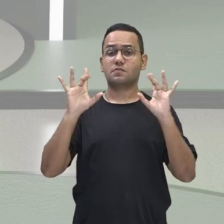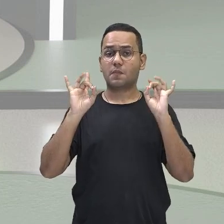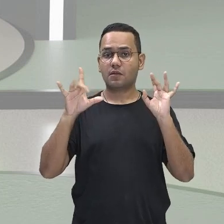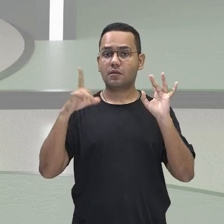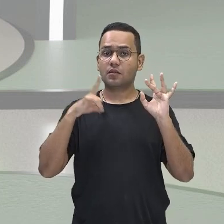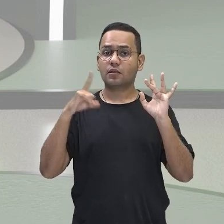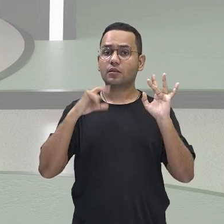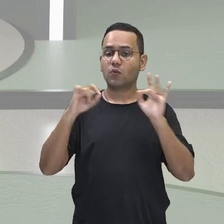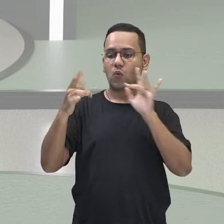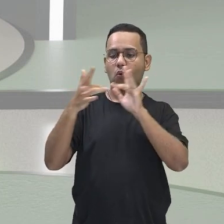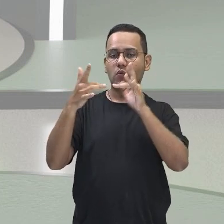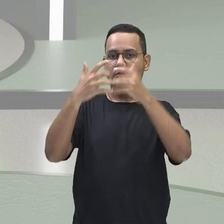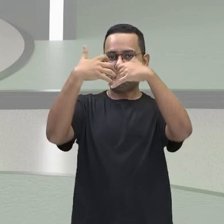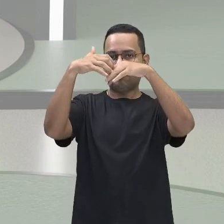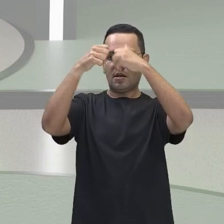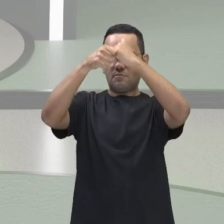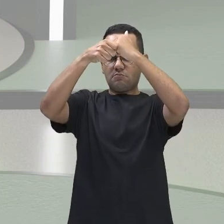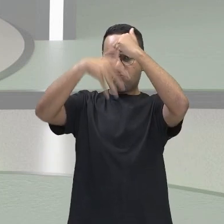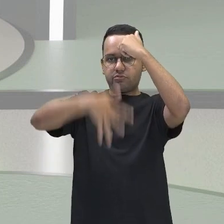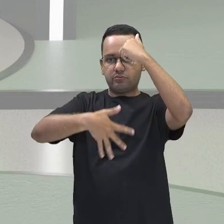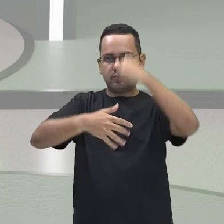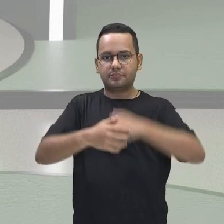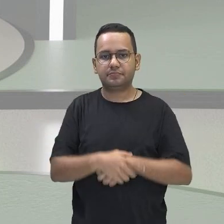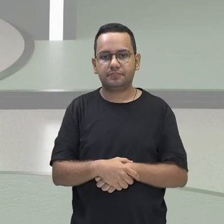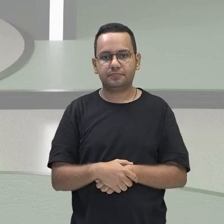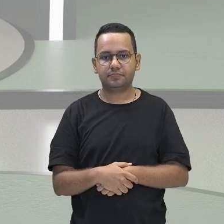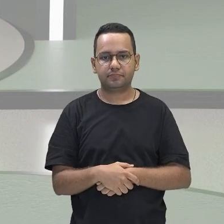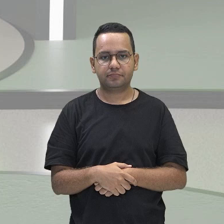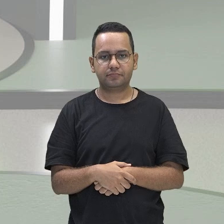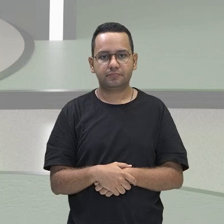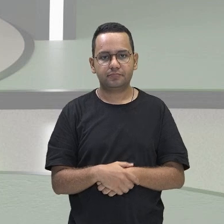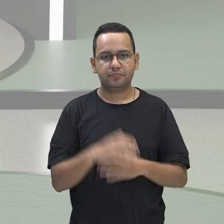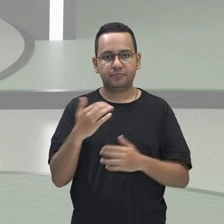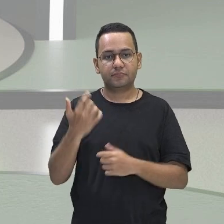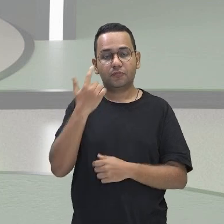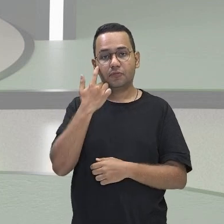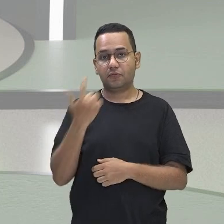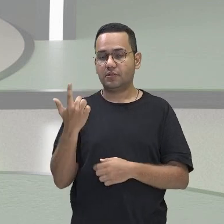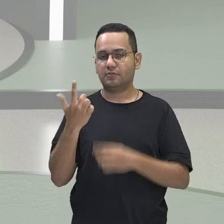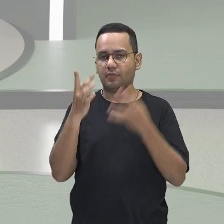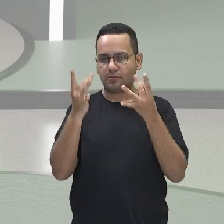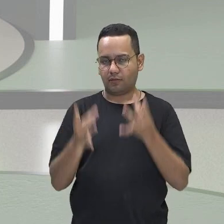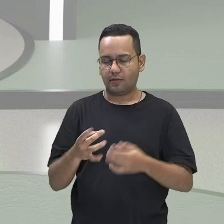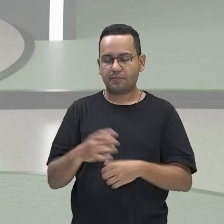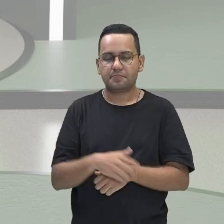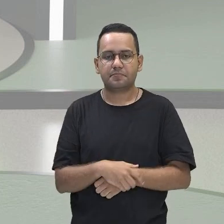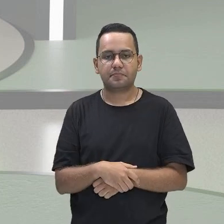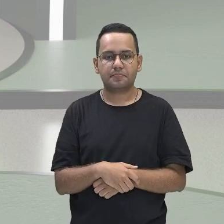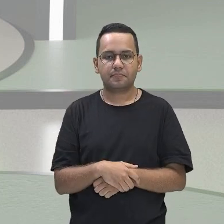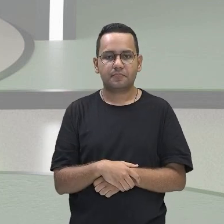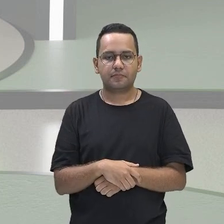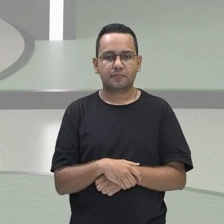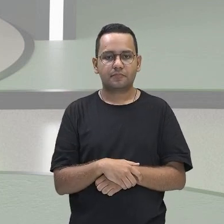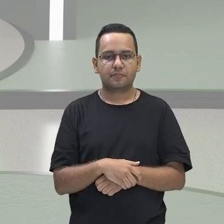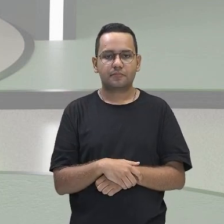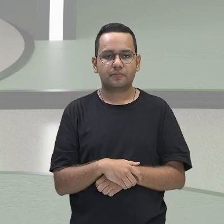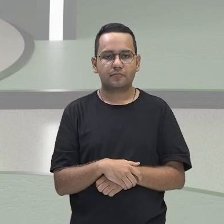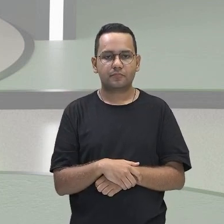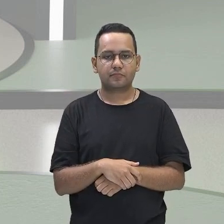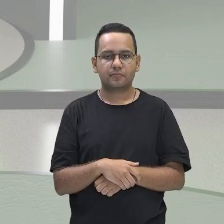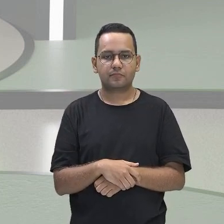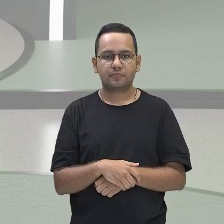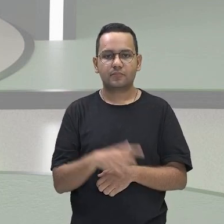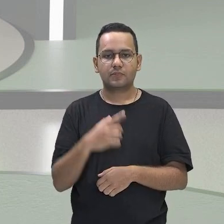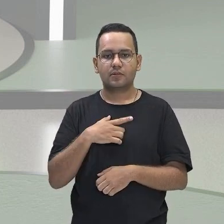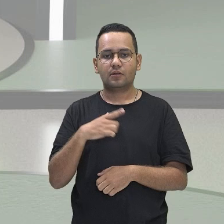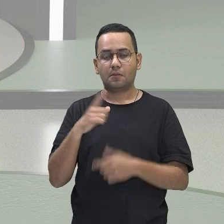o sistema nervoso central. Vamos olhar aqui, nós temos a dura